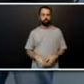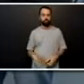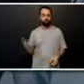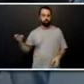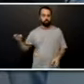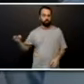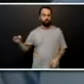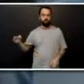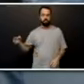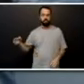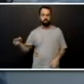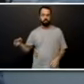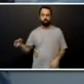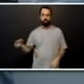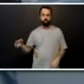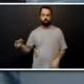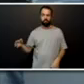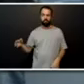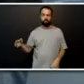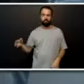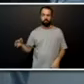Aqui,